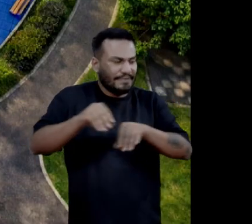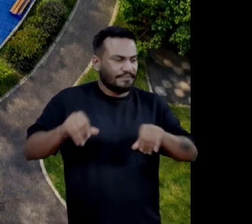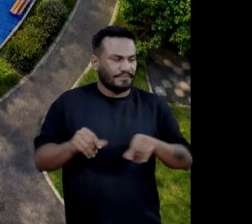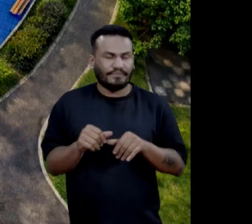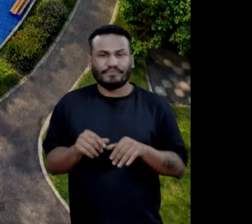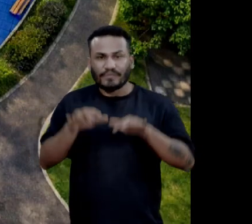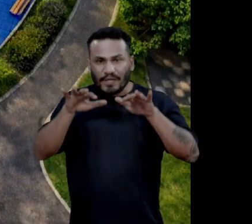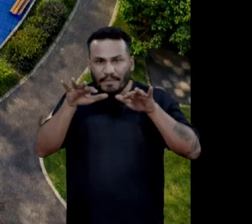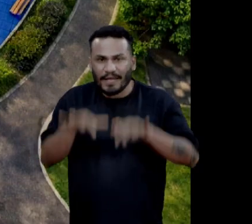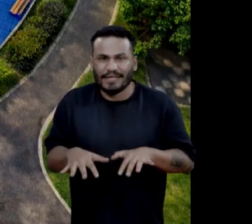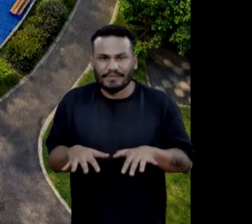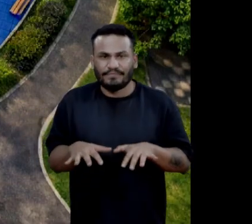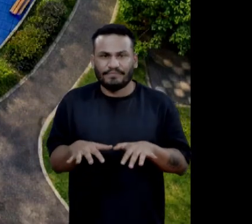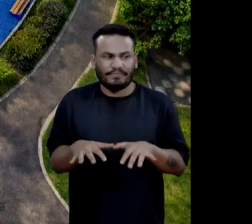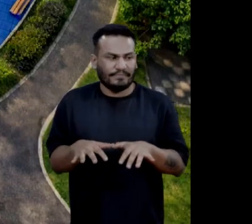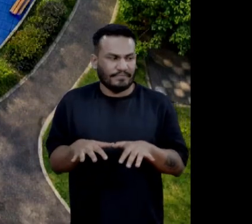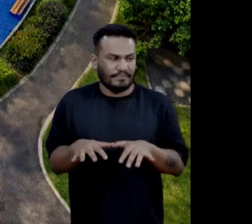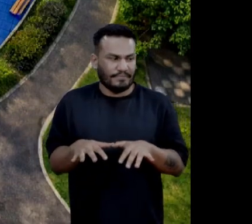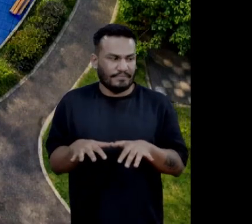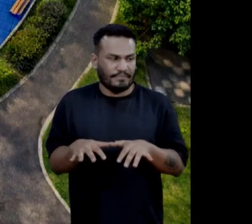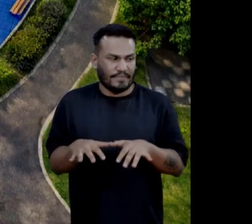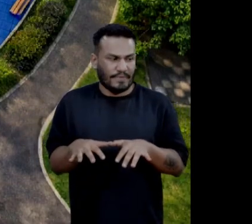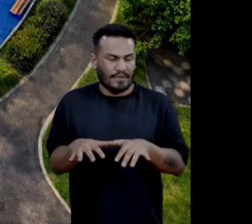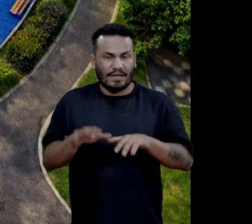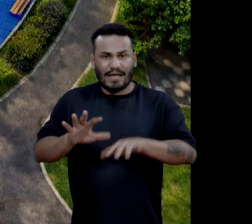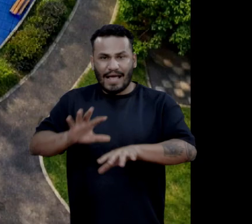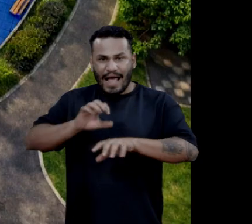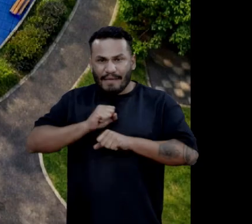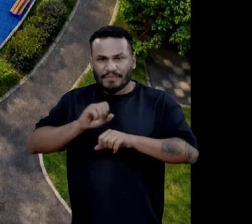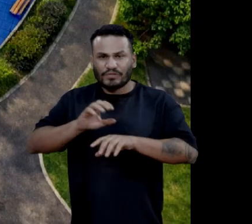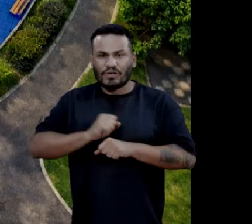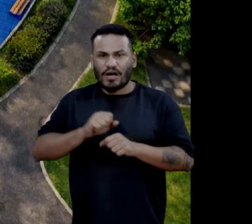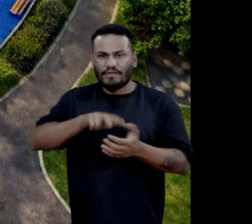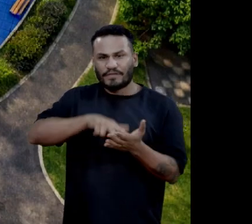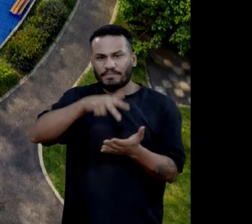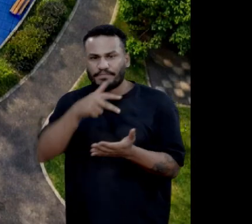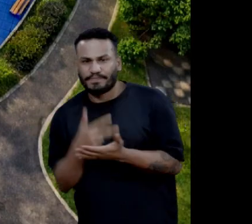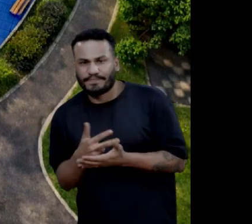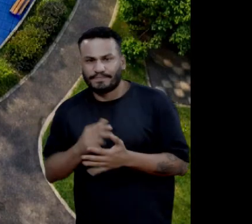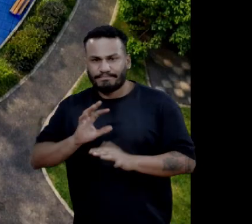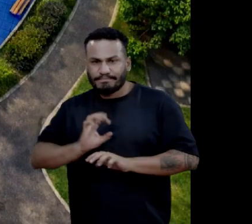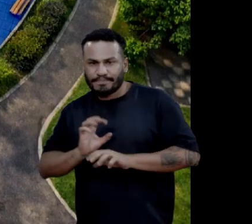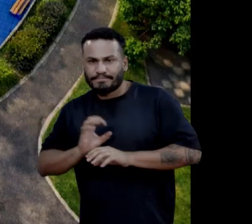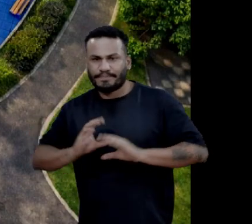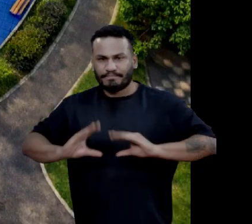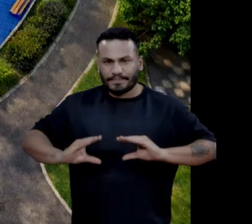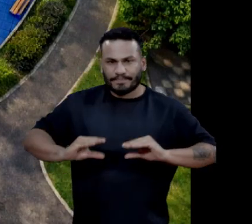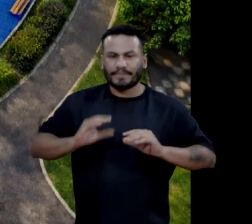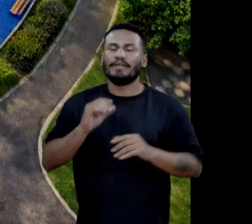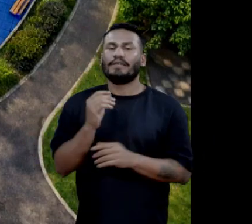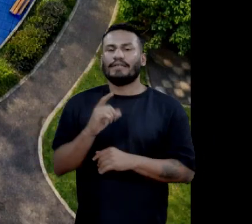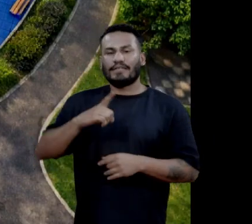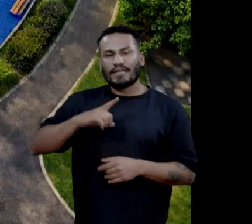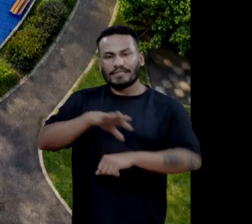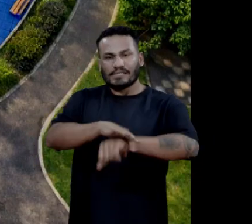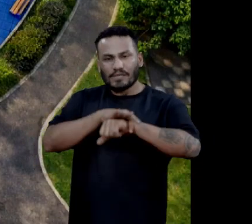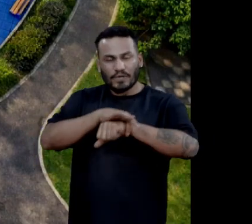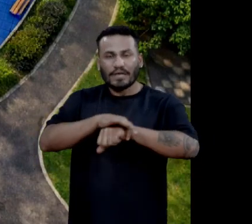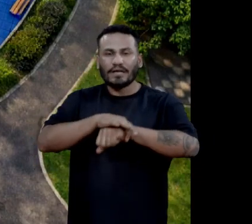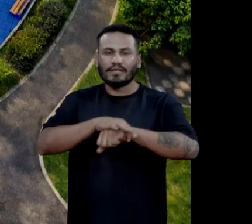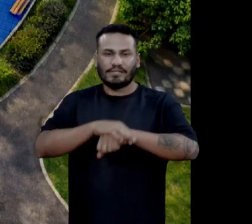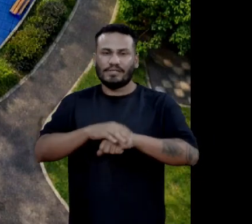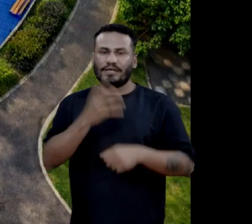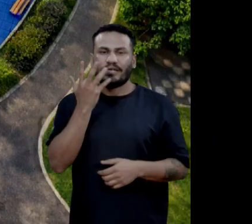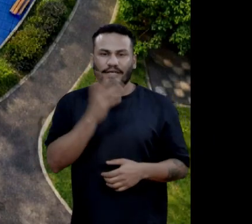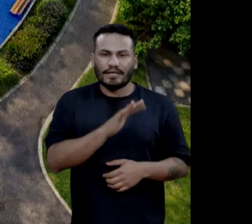para esse piso que absorve o impacto, trazendo ainda mais segurança às crianças